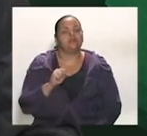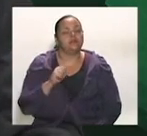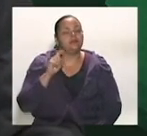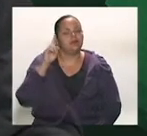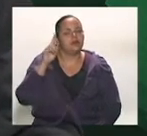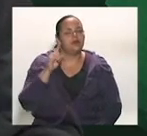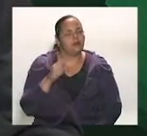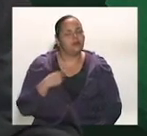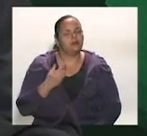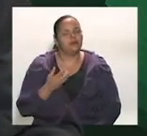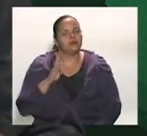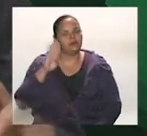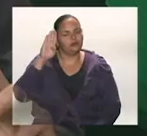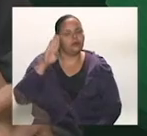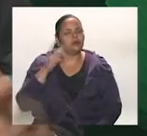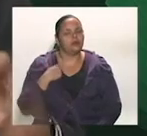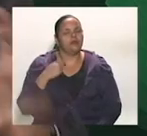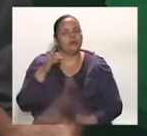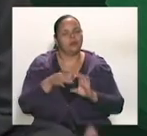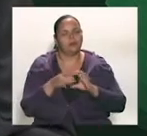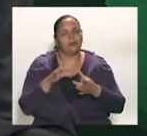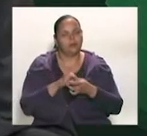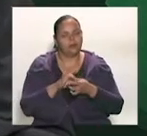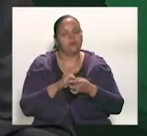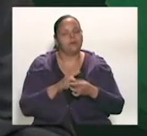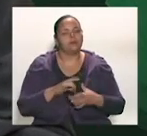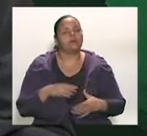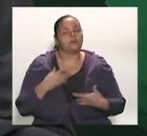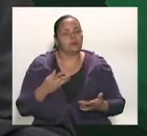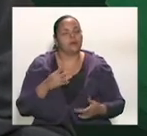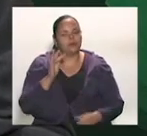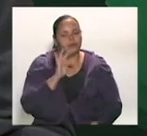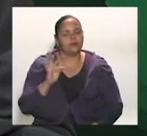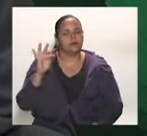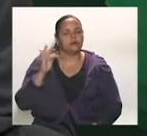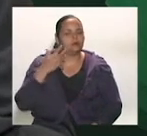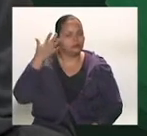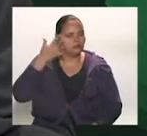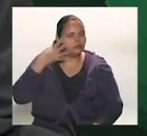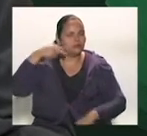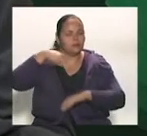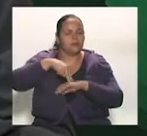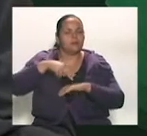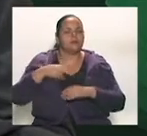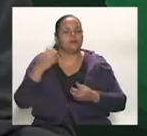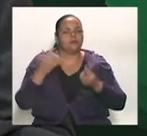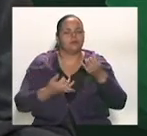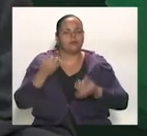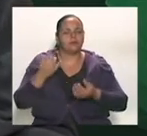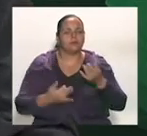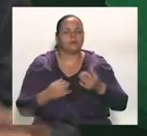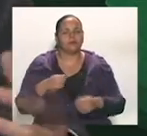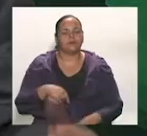Jogos de 2024. Então, nós já assumimos essa cadeira de direito esportivo lá na Universidade